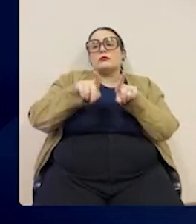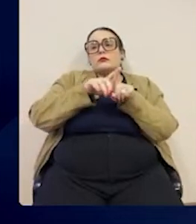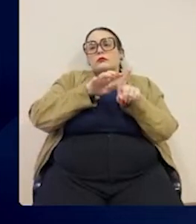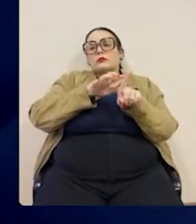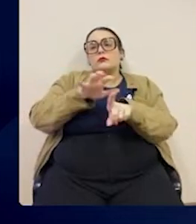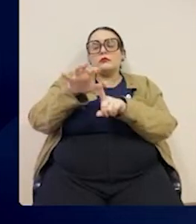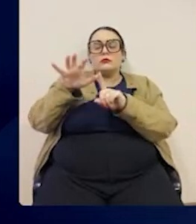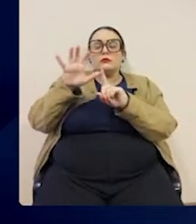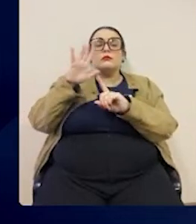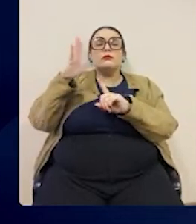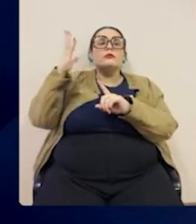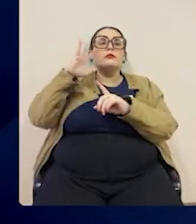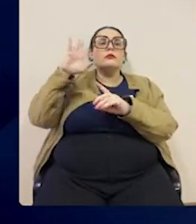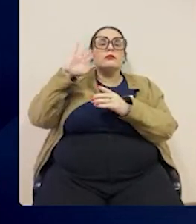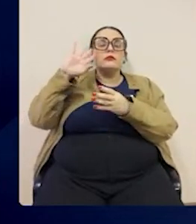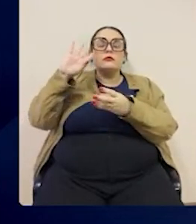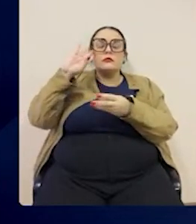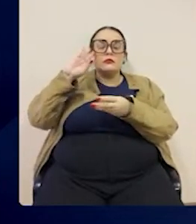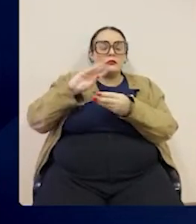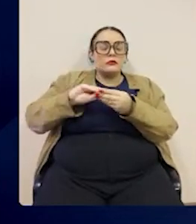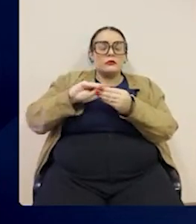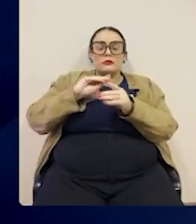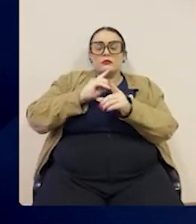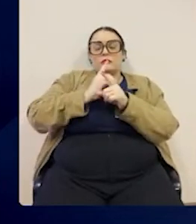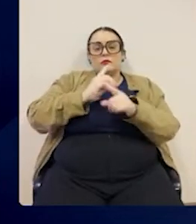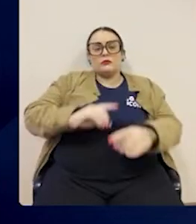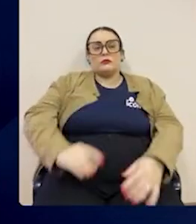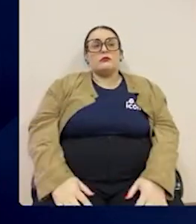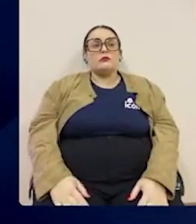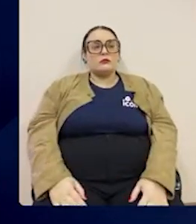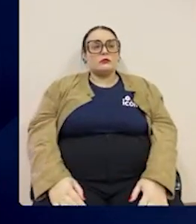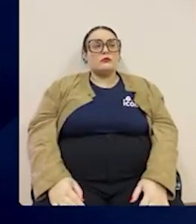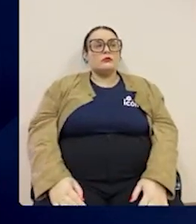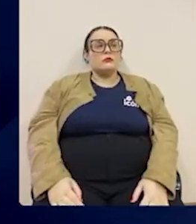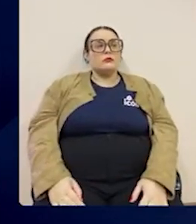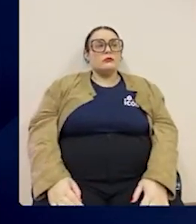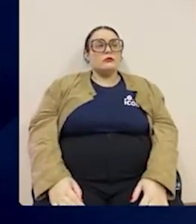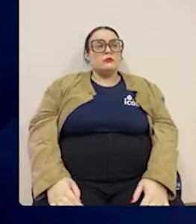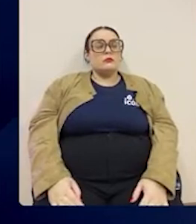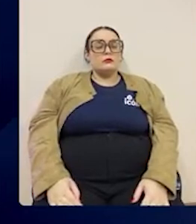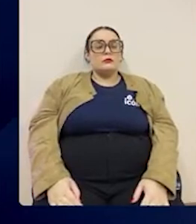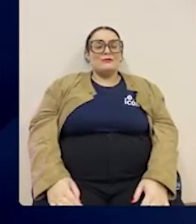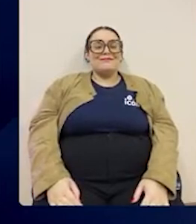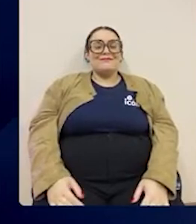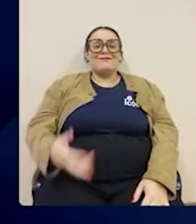interpretação desses achados. Acho que fui no tempo certinho. É